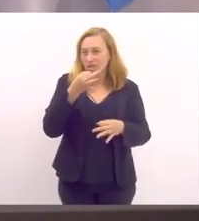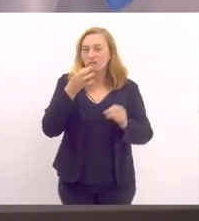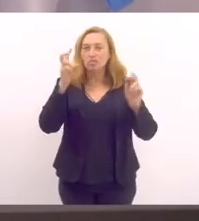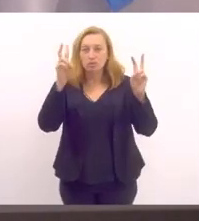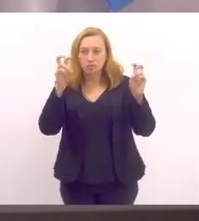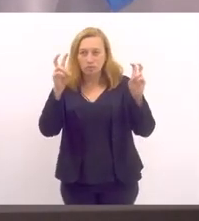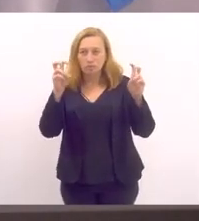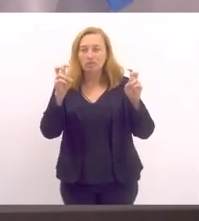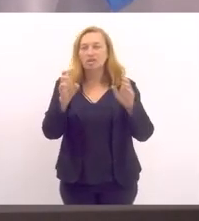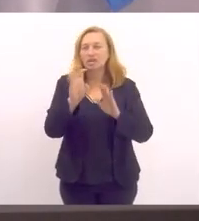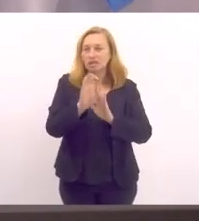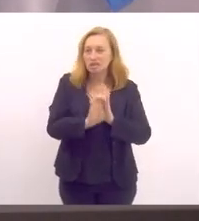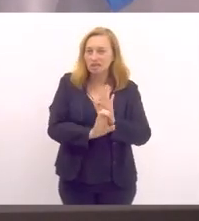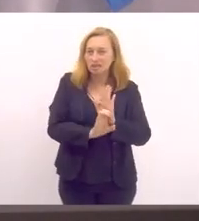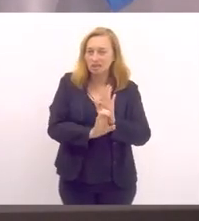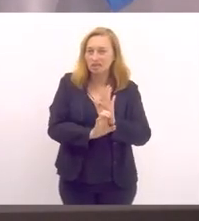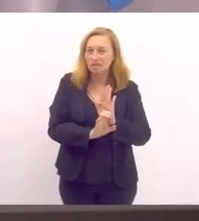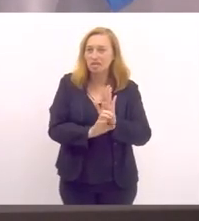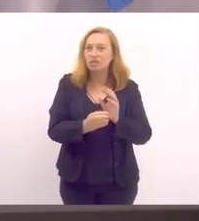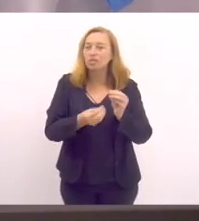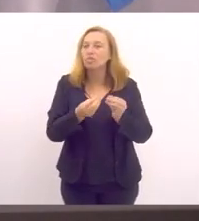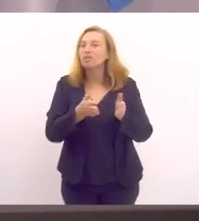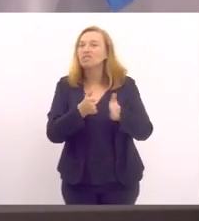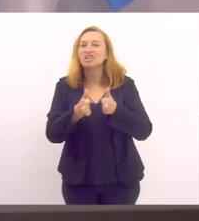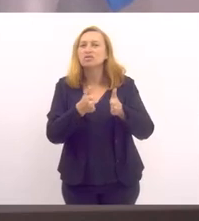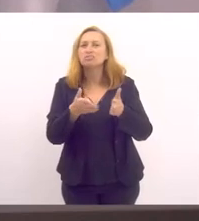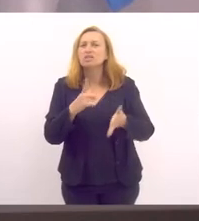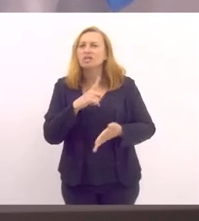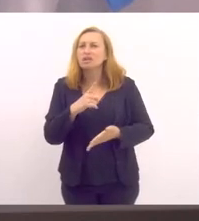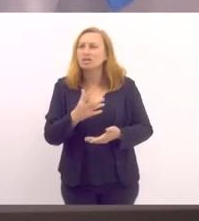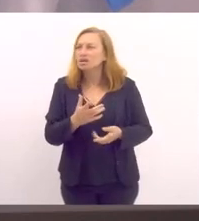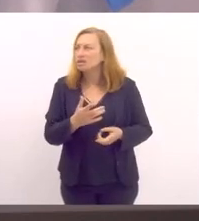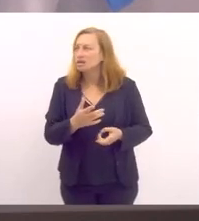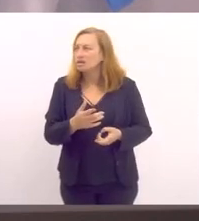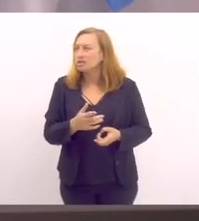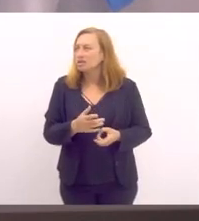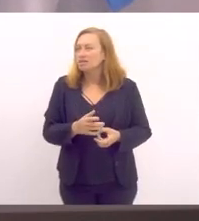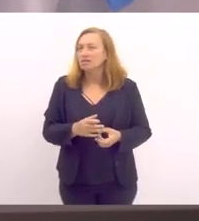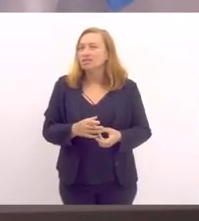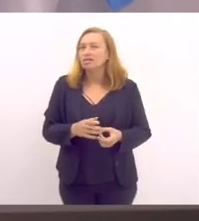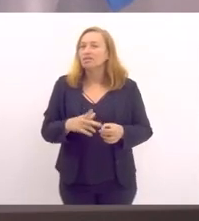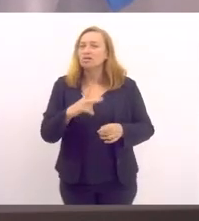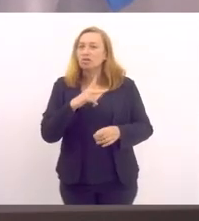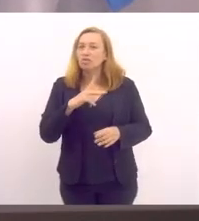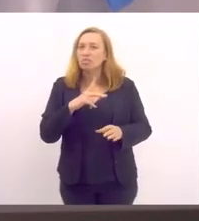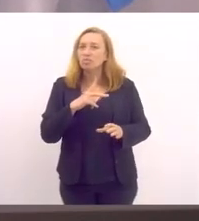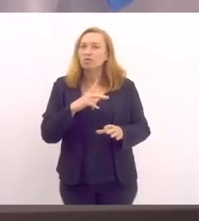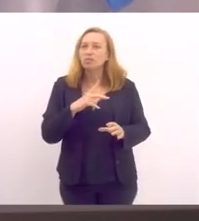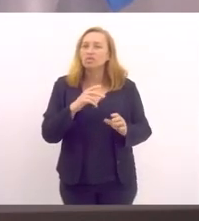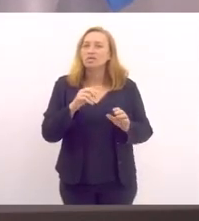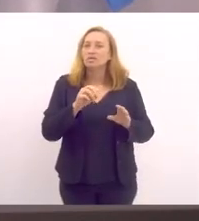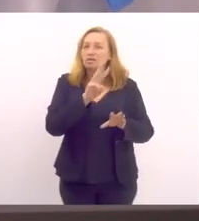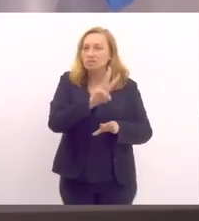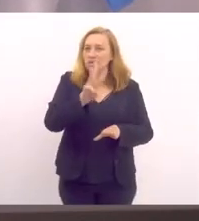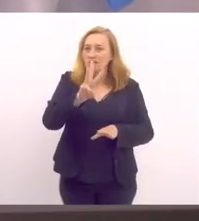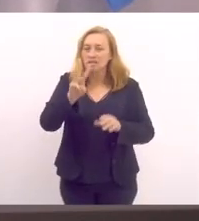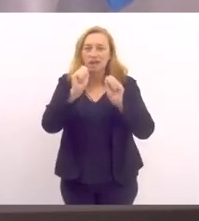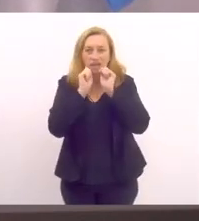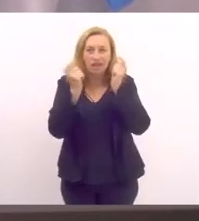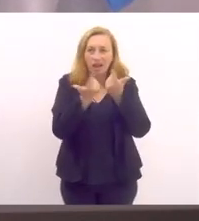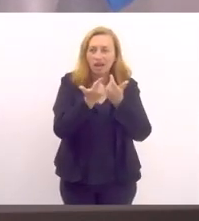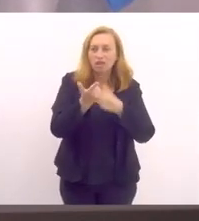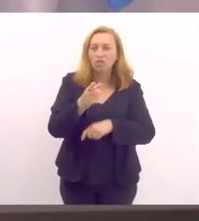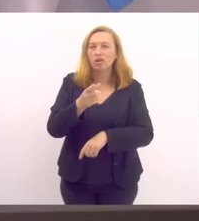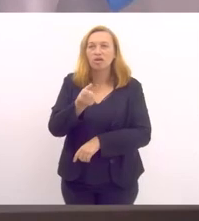emendas. Como que eles terão acesso? Pelo site da LERJ. Pelo próprio site da LERJ, é só você colocar a